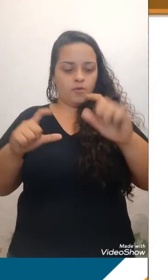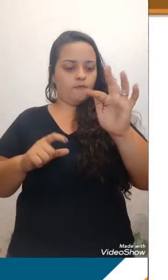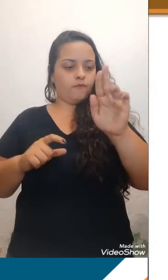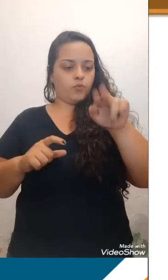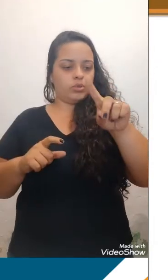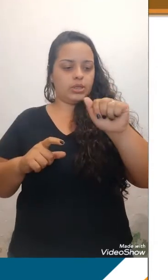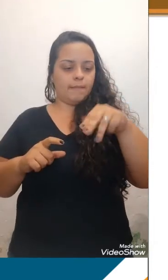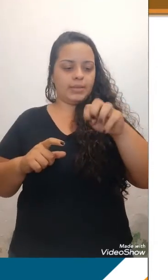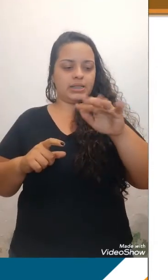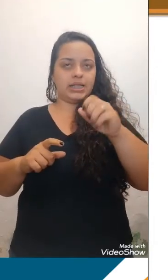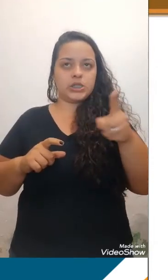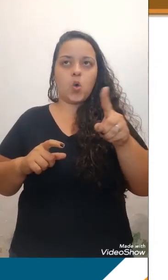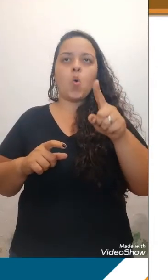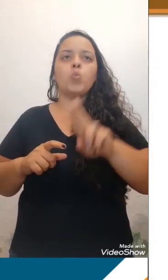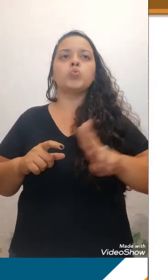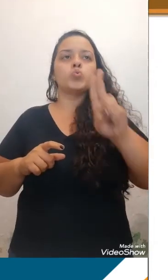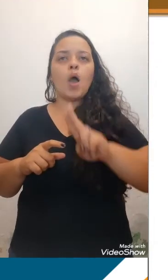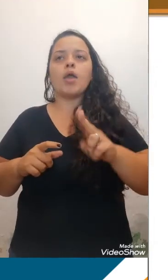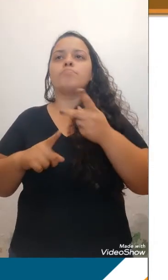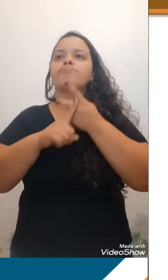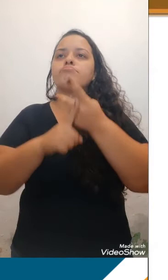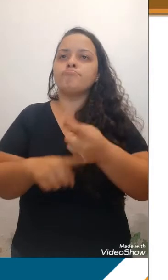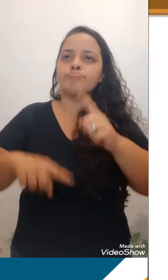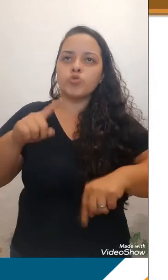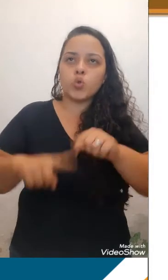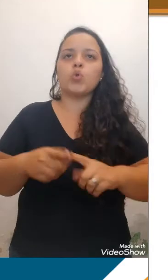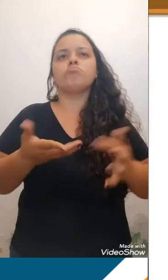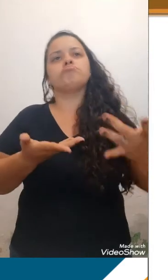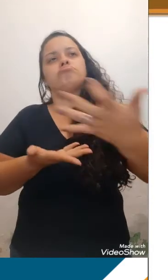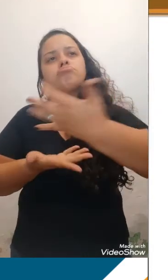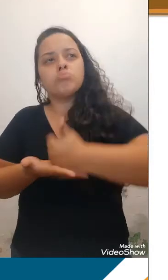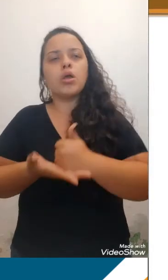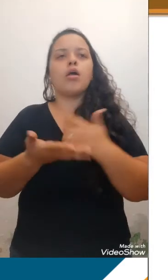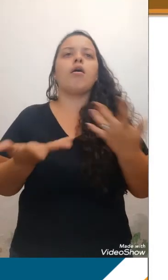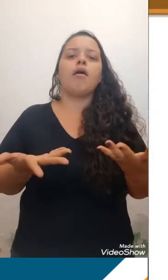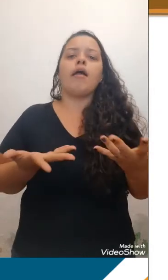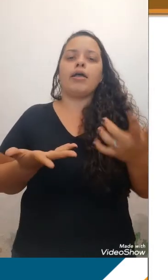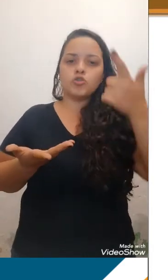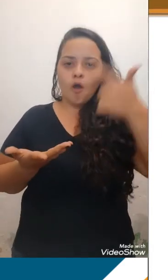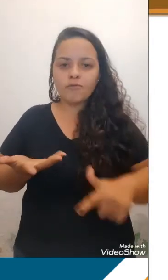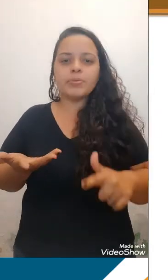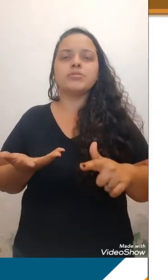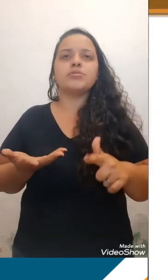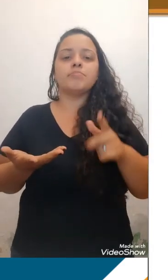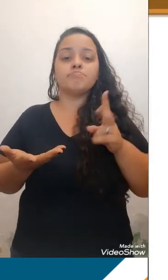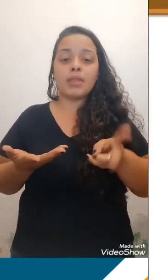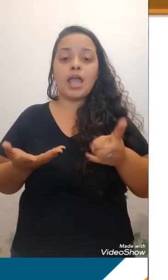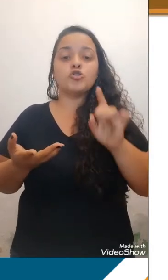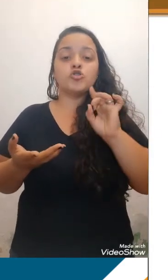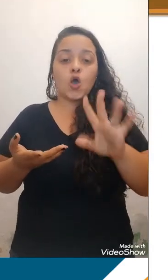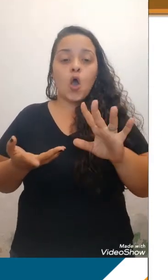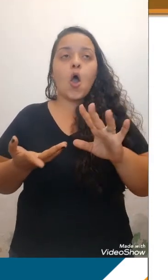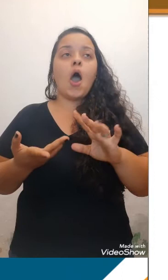fundamentação, certo? O usuário busca um produto, esses dados são coletados. O que nós temos aí, novamente,